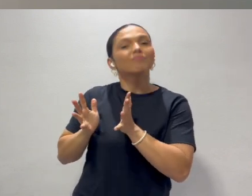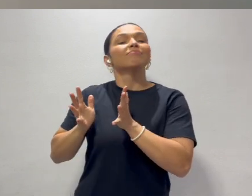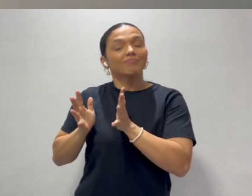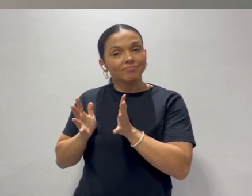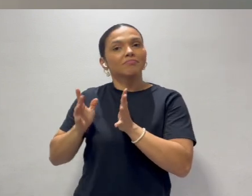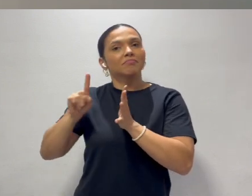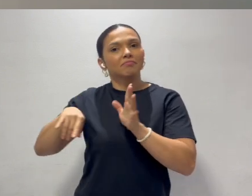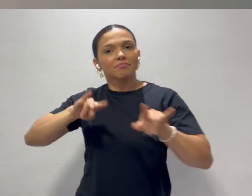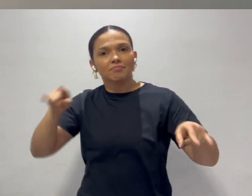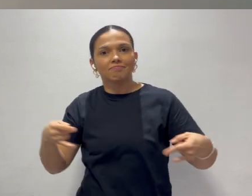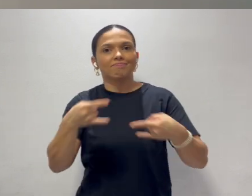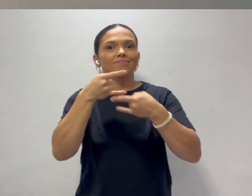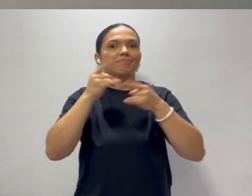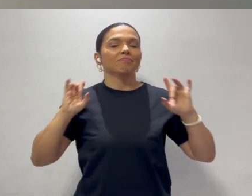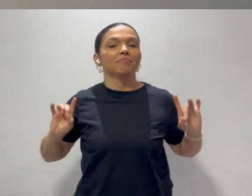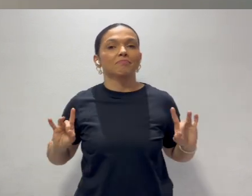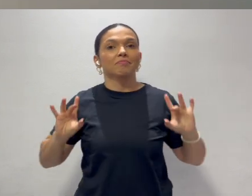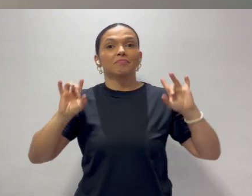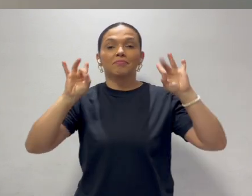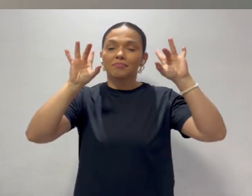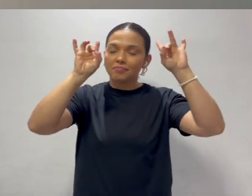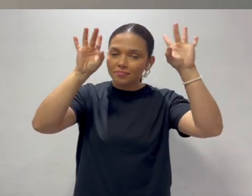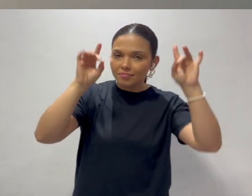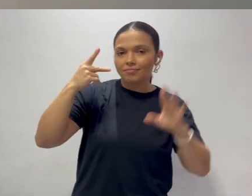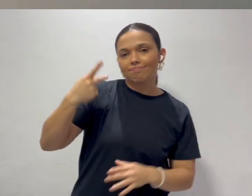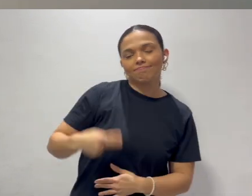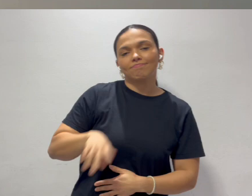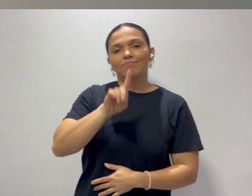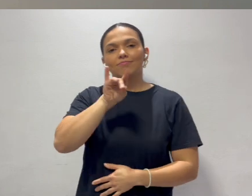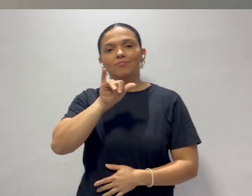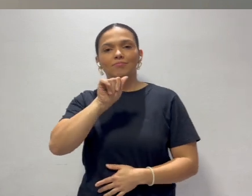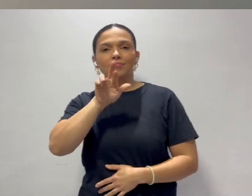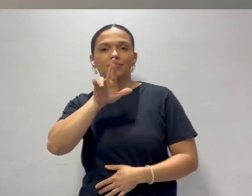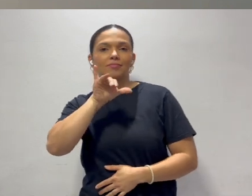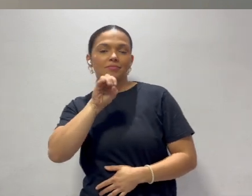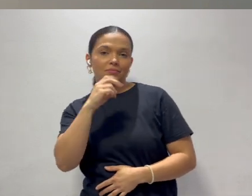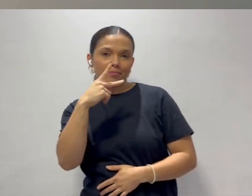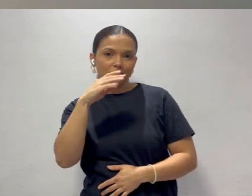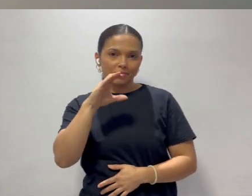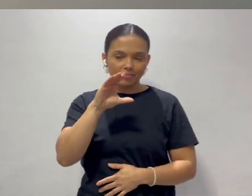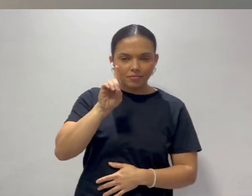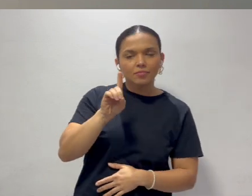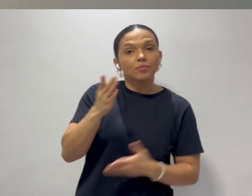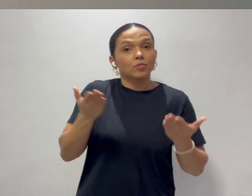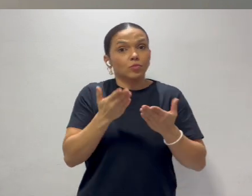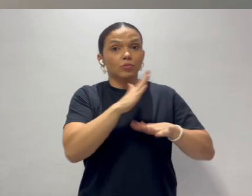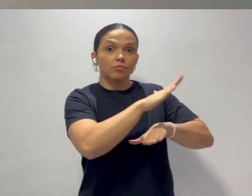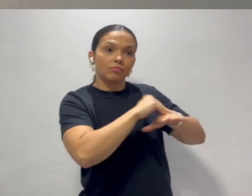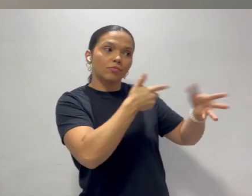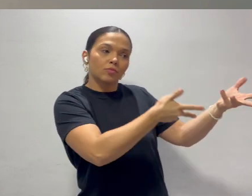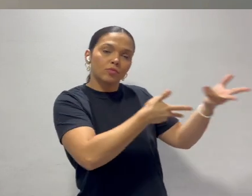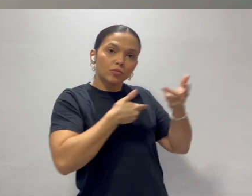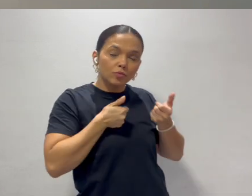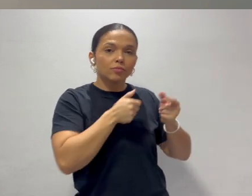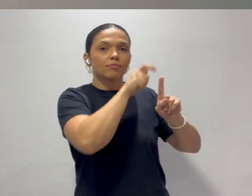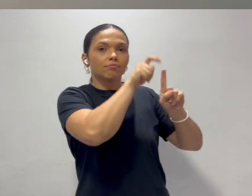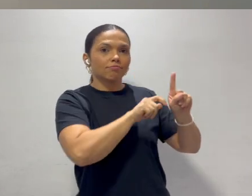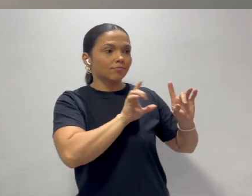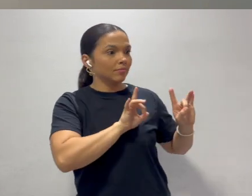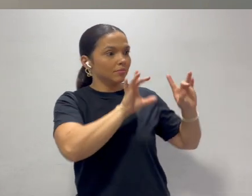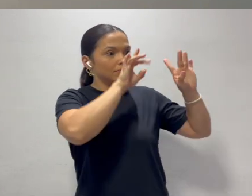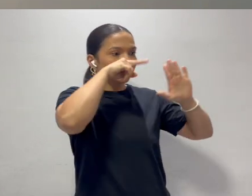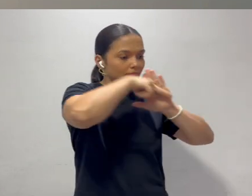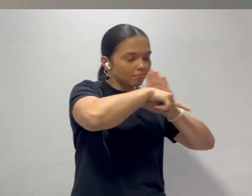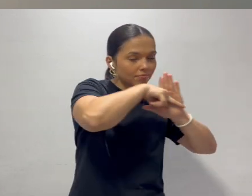aqui nessa transmissão especial do Diário PCD, porque nós vamos entrevistar hoje uma